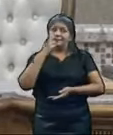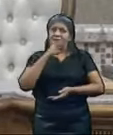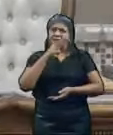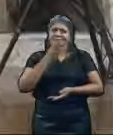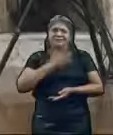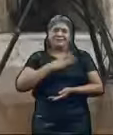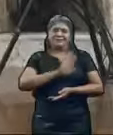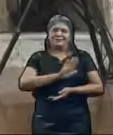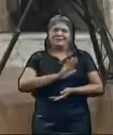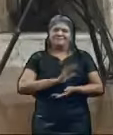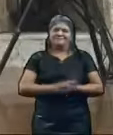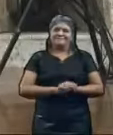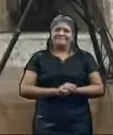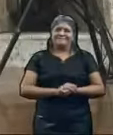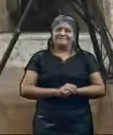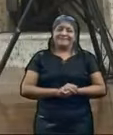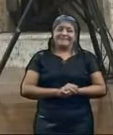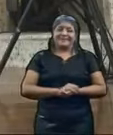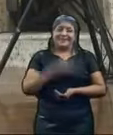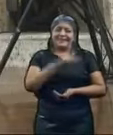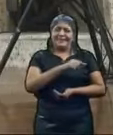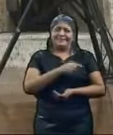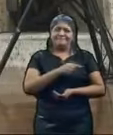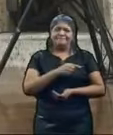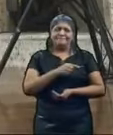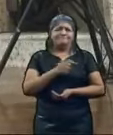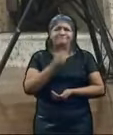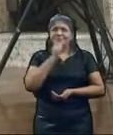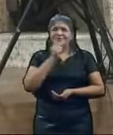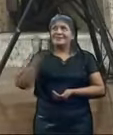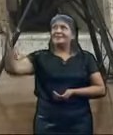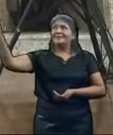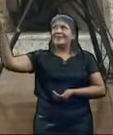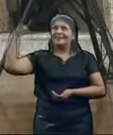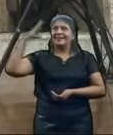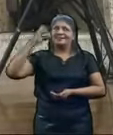conseguem receber a graça porque não estão aperto para isto